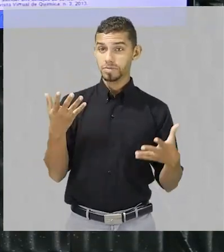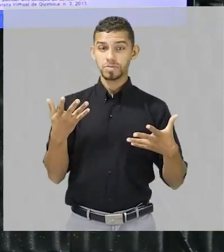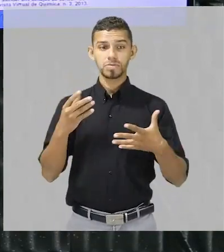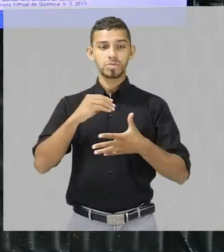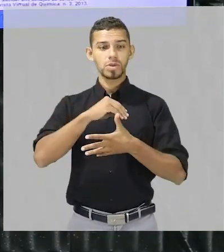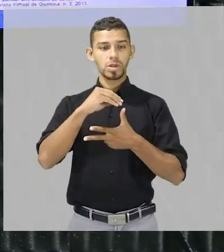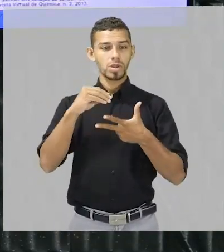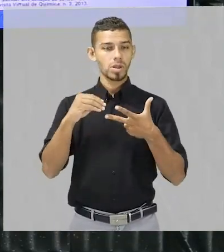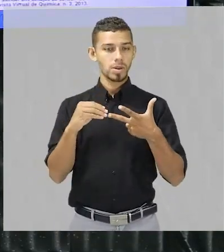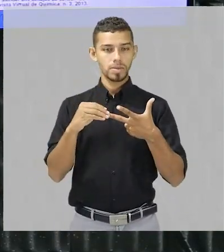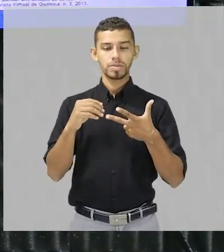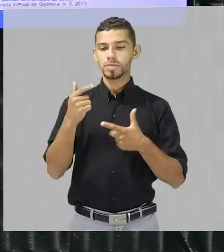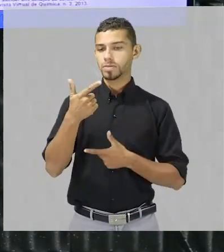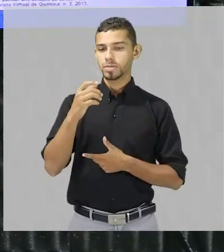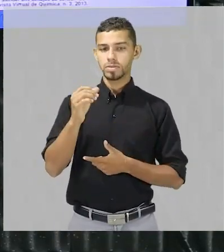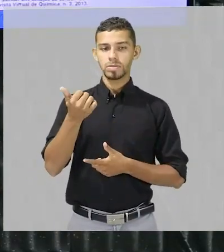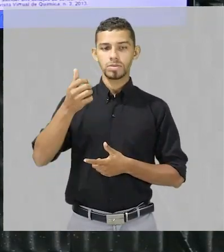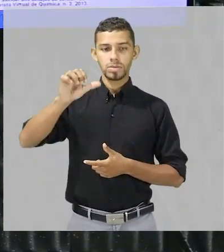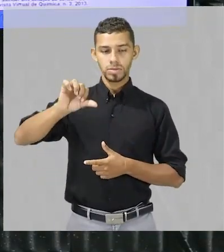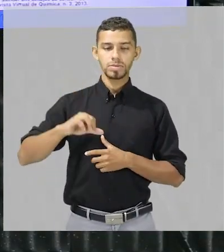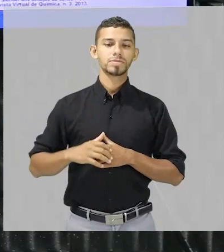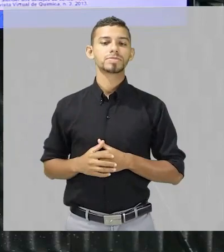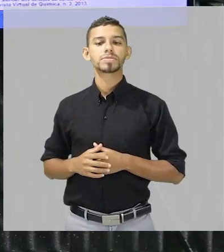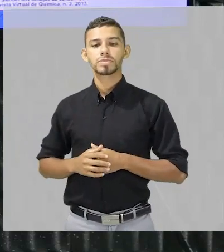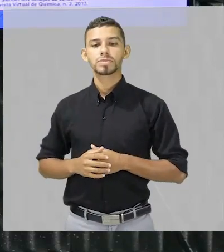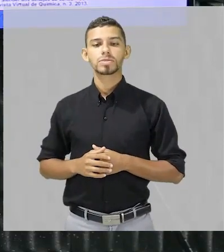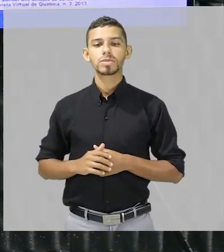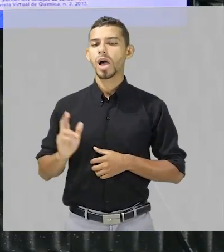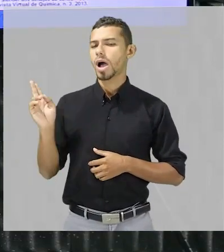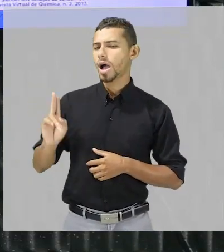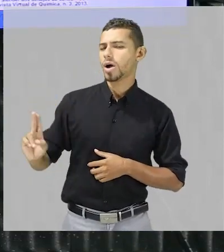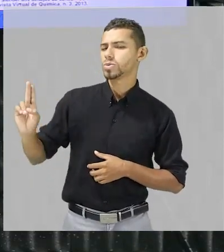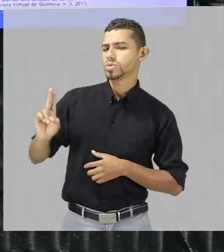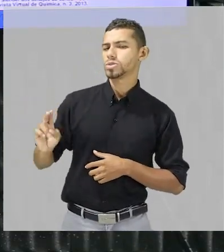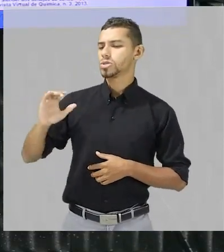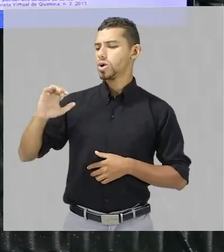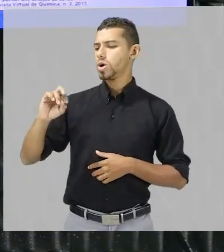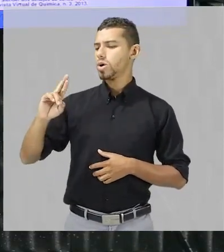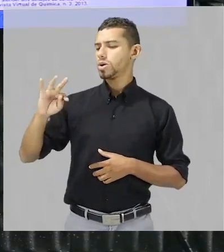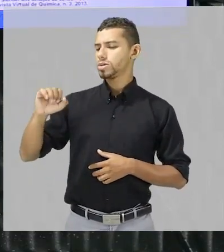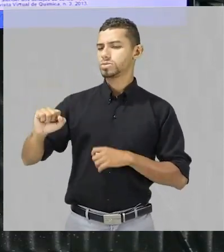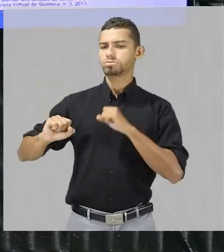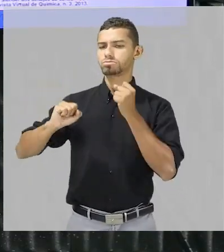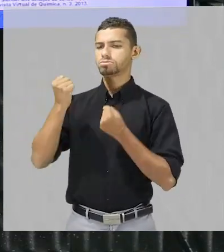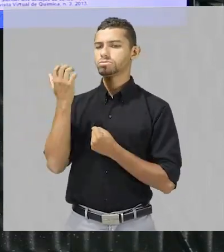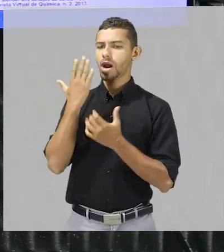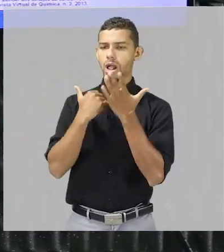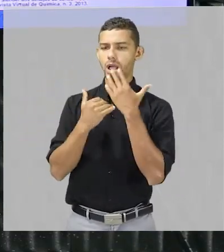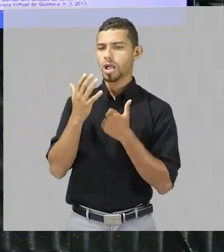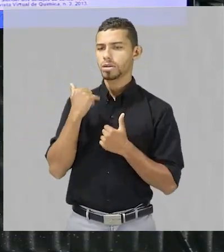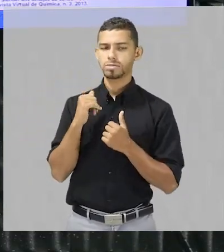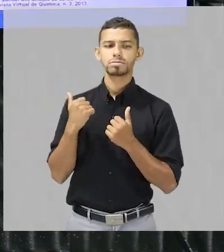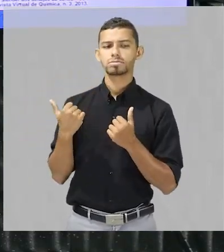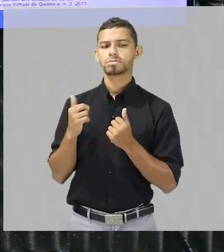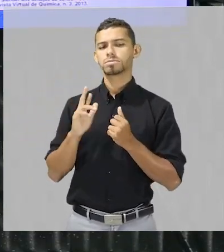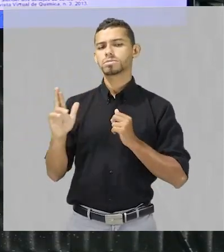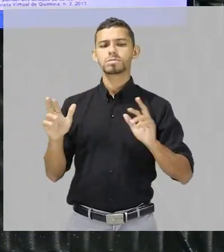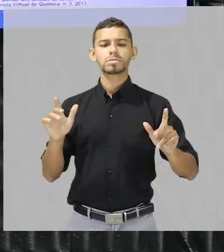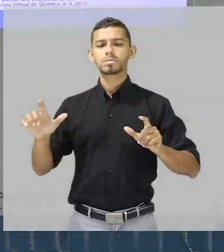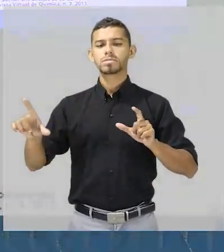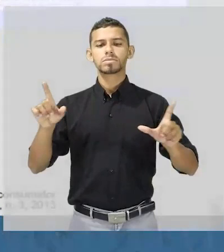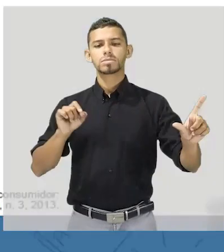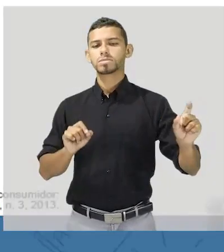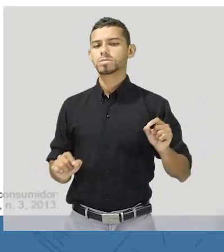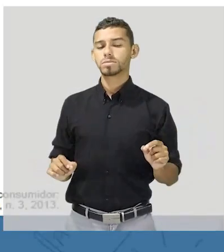4. A utilização de corantes na indústria de alimentos é bastante difundida e a escolha